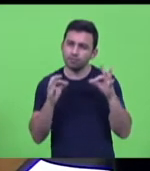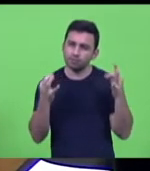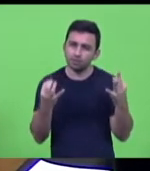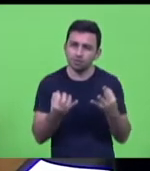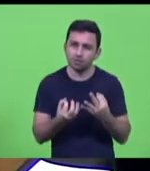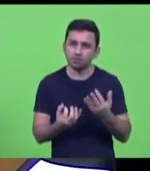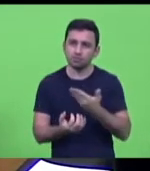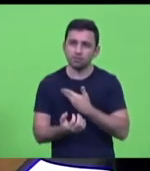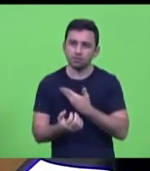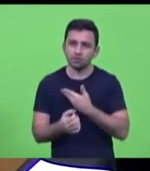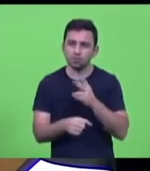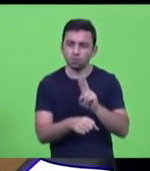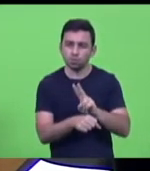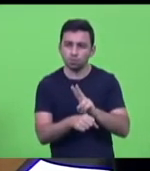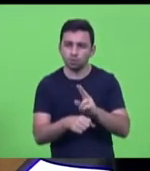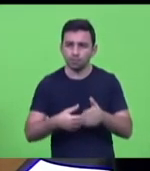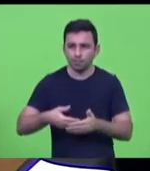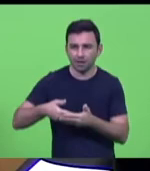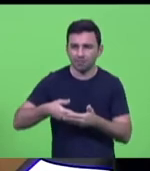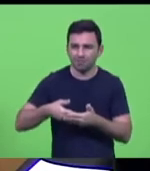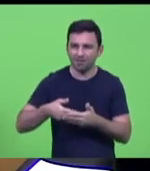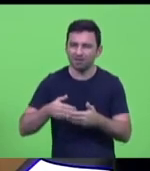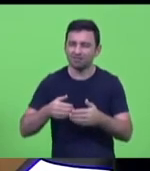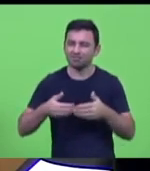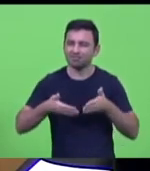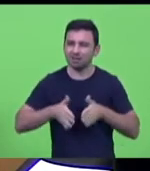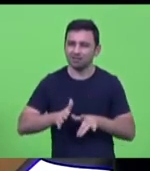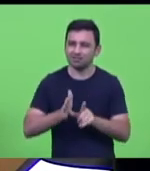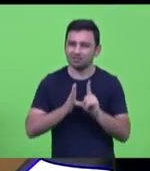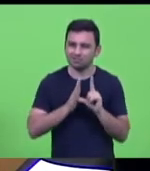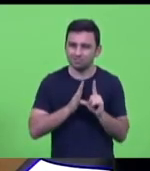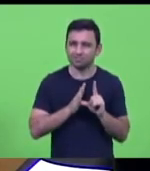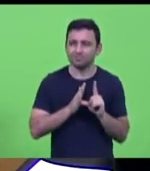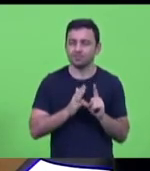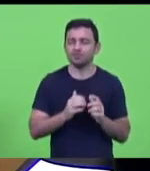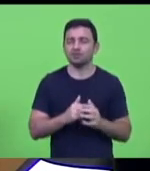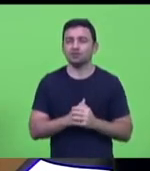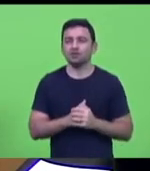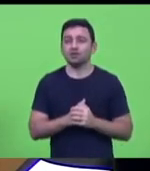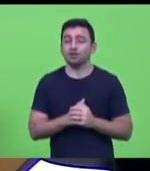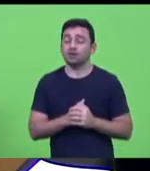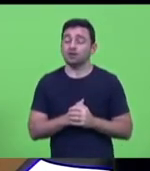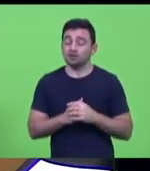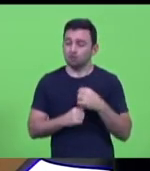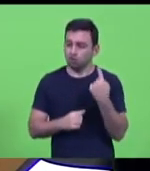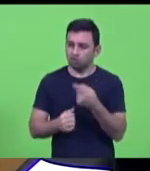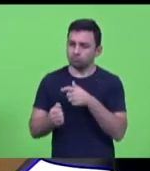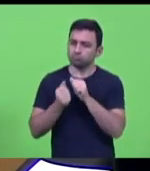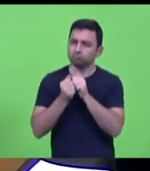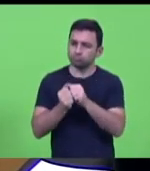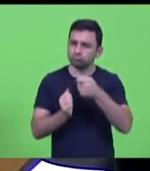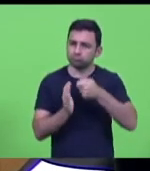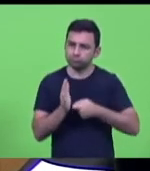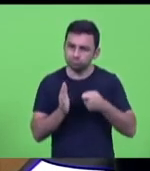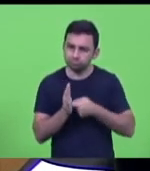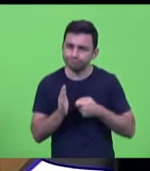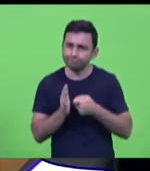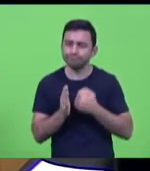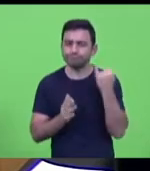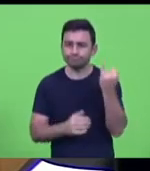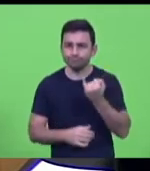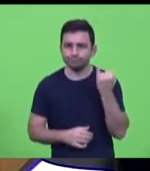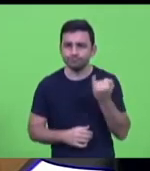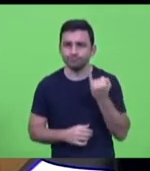Amigos e Cuidadores de Bebês Prematuros. Quero dizer, deputado Nazareno, que estamos juntos nessa luta, é fundamental,